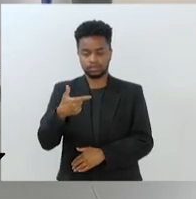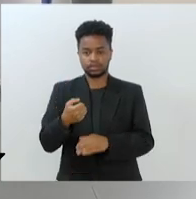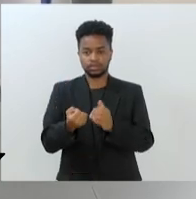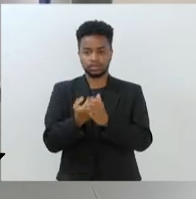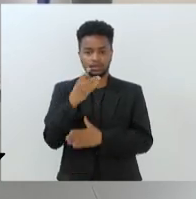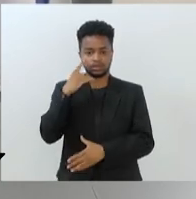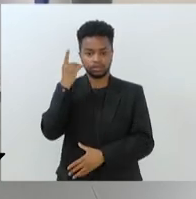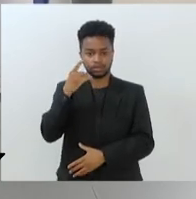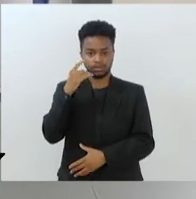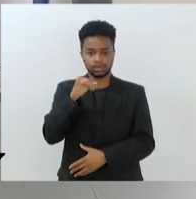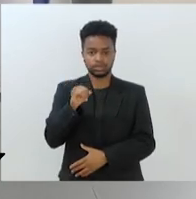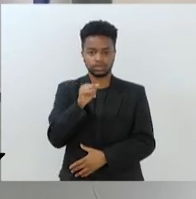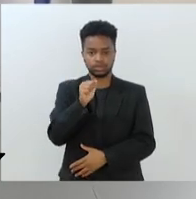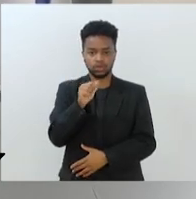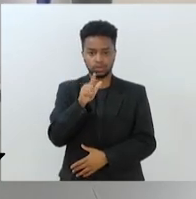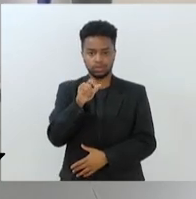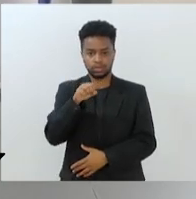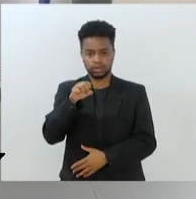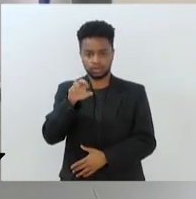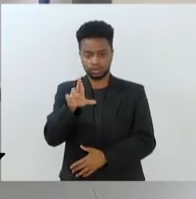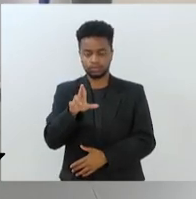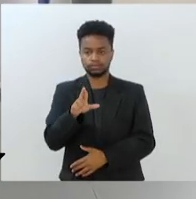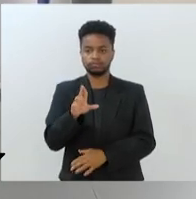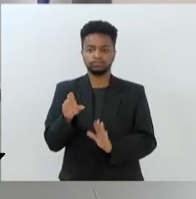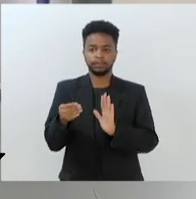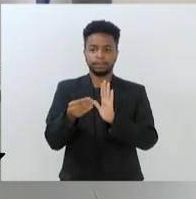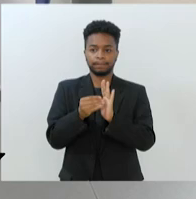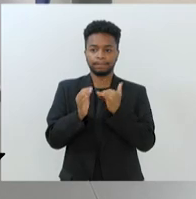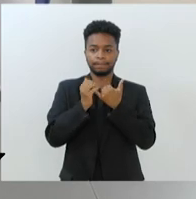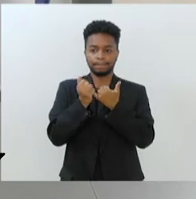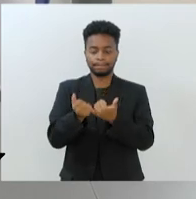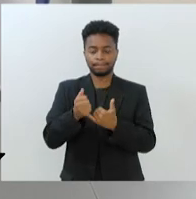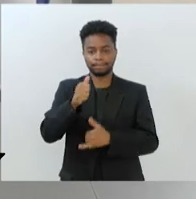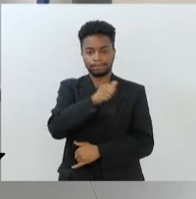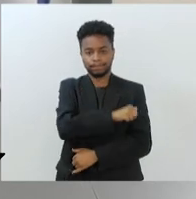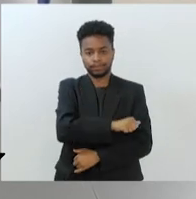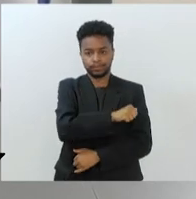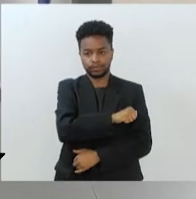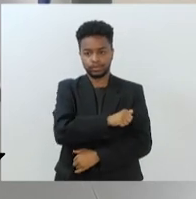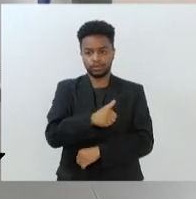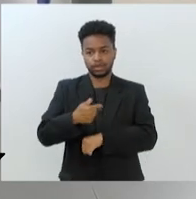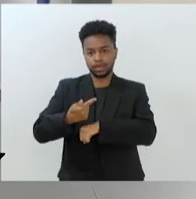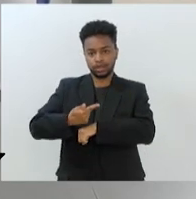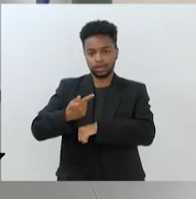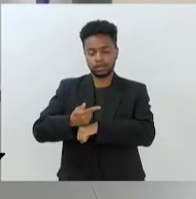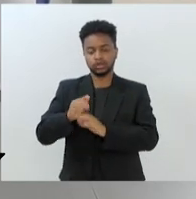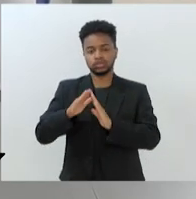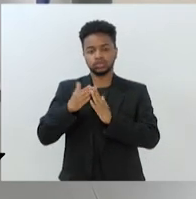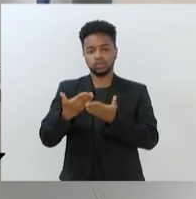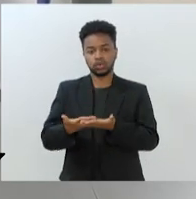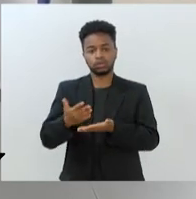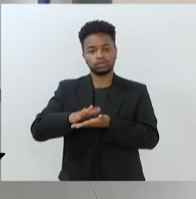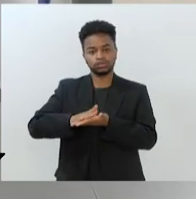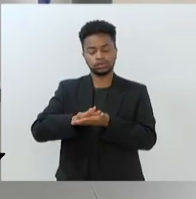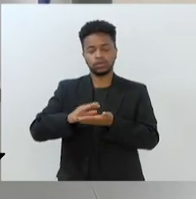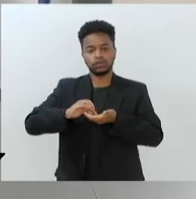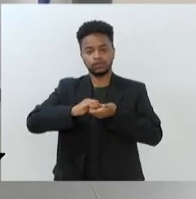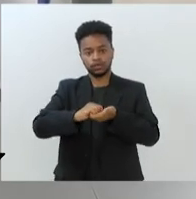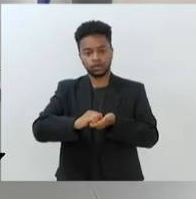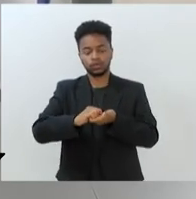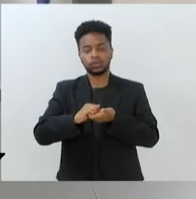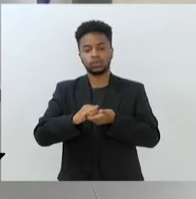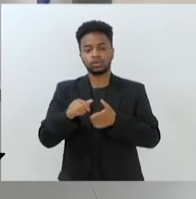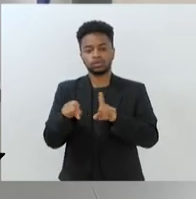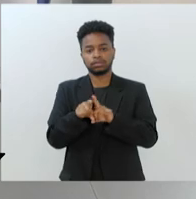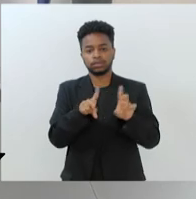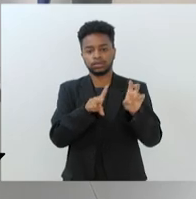que considera como patrimônio material do Estado do Rio de Janeiro para fins de preservação cultural o Grêmio Recreativo Escola de Samba Unidos do Viradouro e da Outras